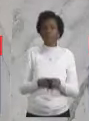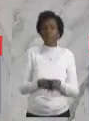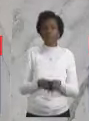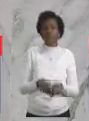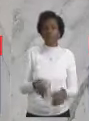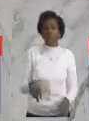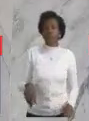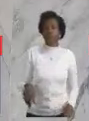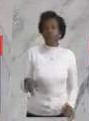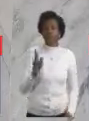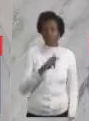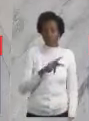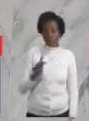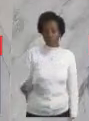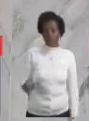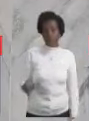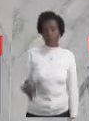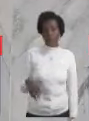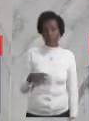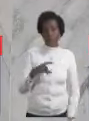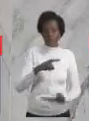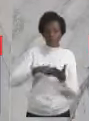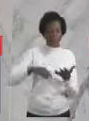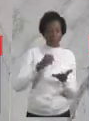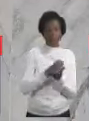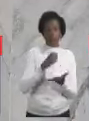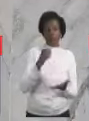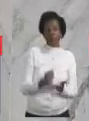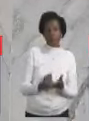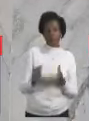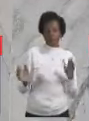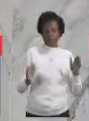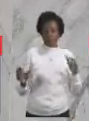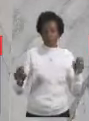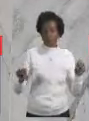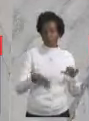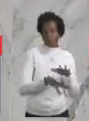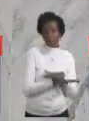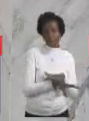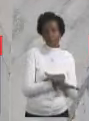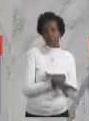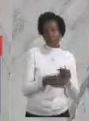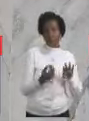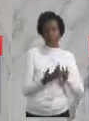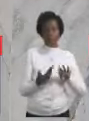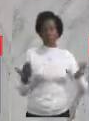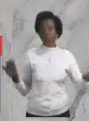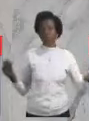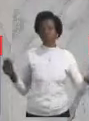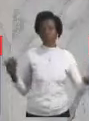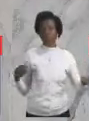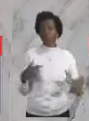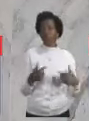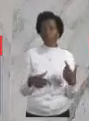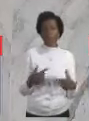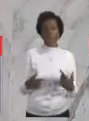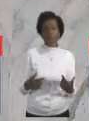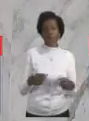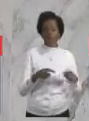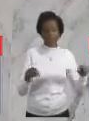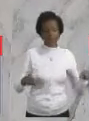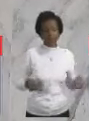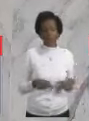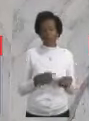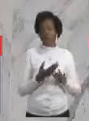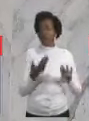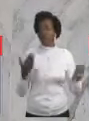quando tem o vencimento do contrato ele dos contratos eles são praticamente afastados das suas salas